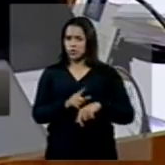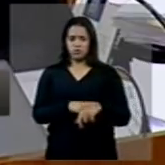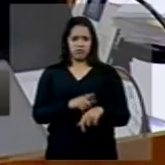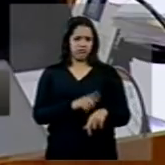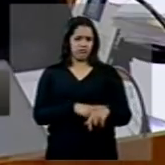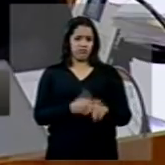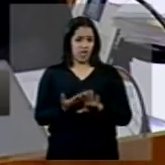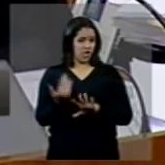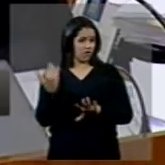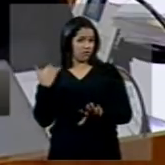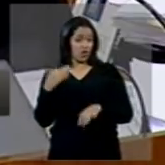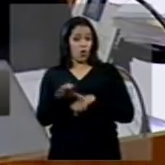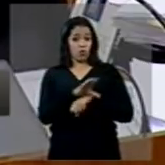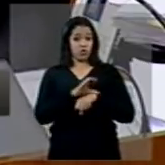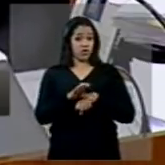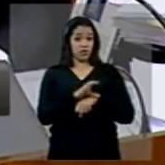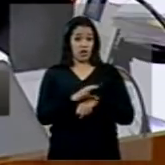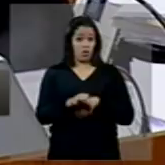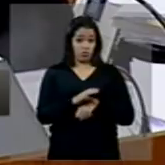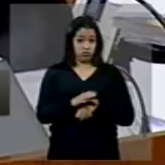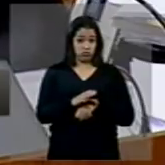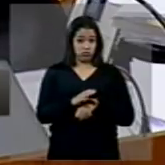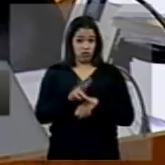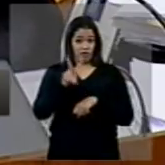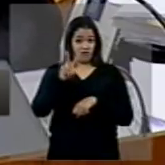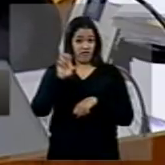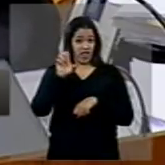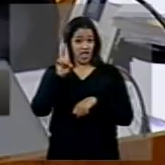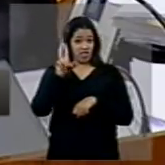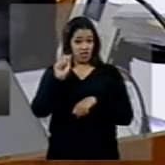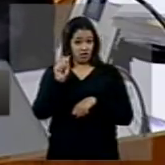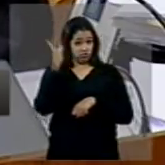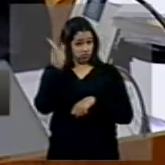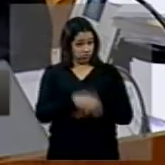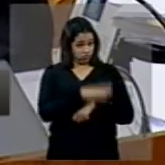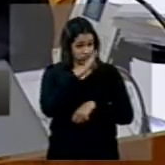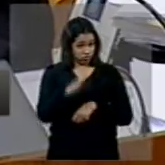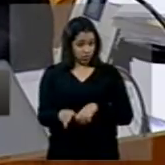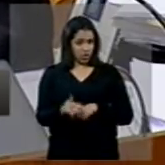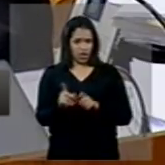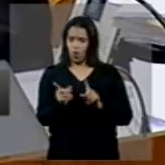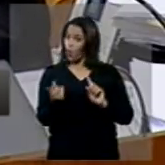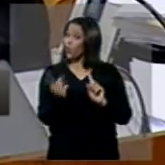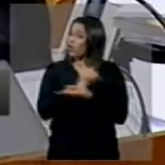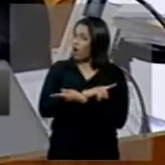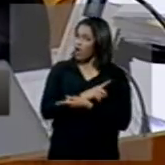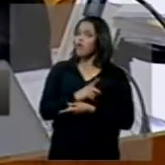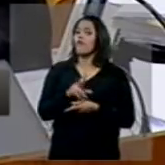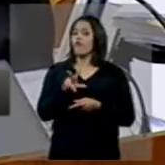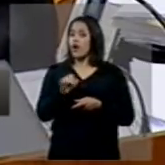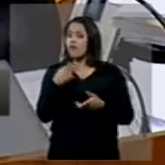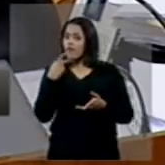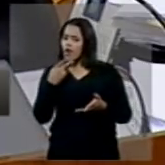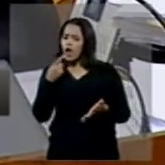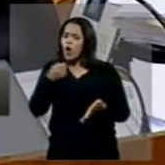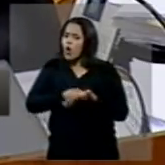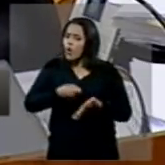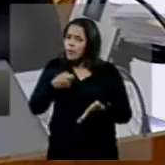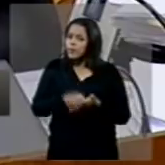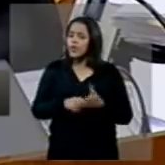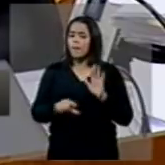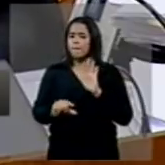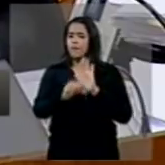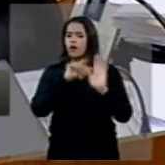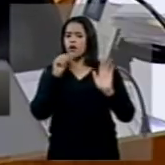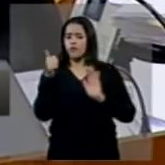a Constituição veda, e muito pelo contrário, ela exige expressamente no parágrafo 1º